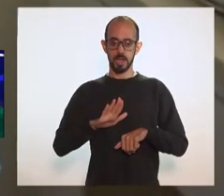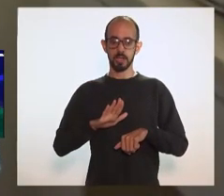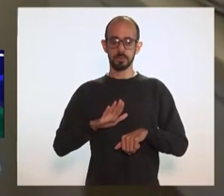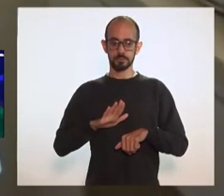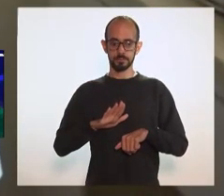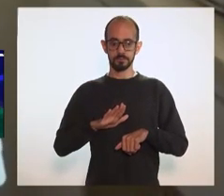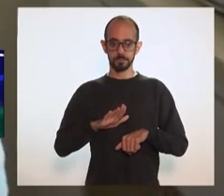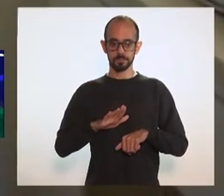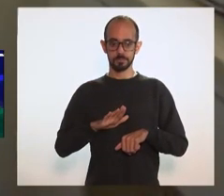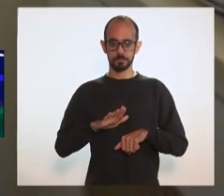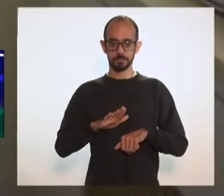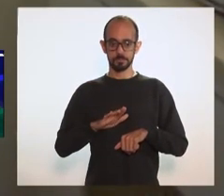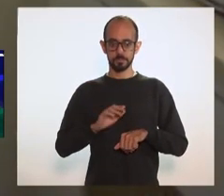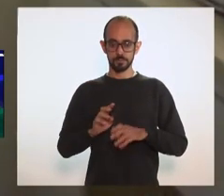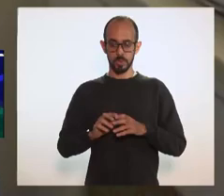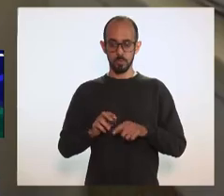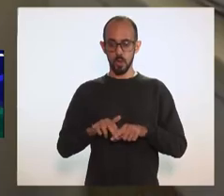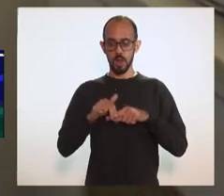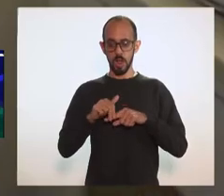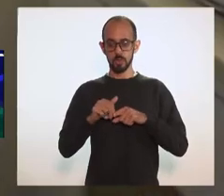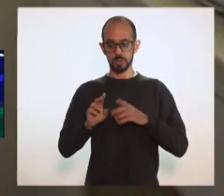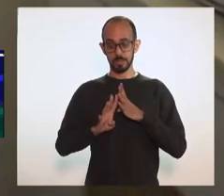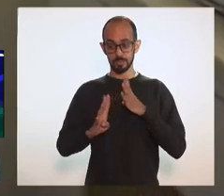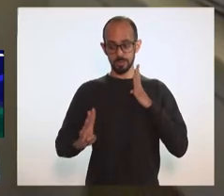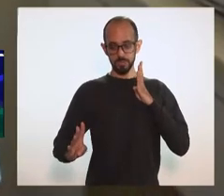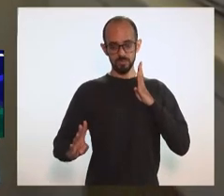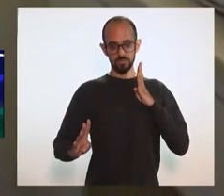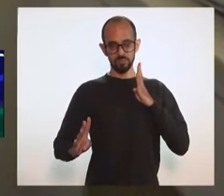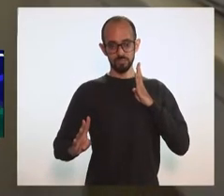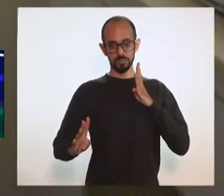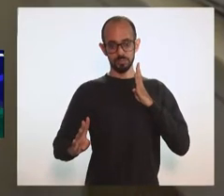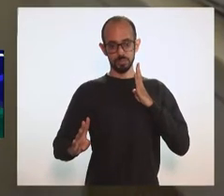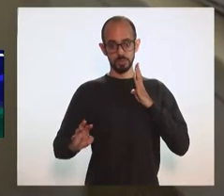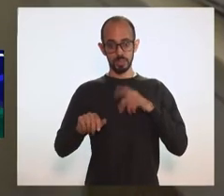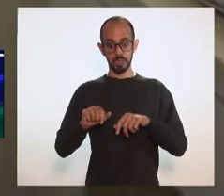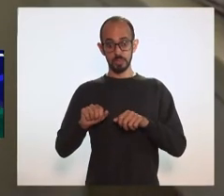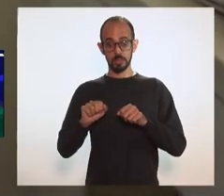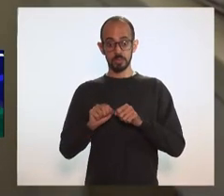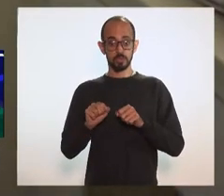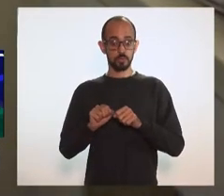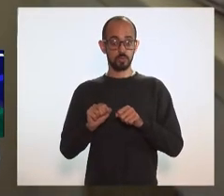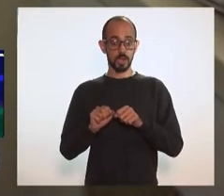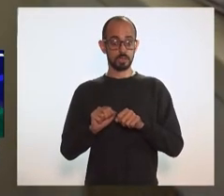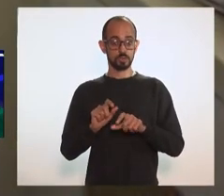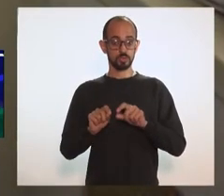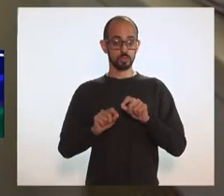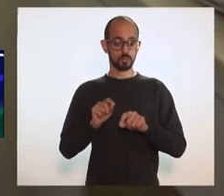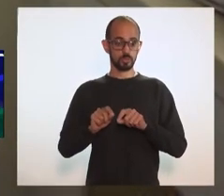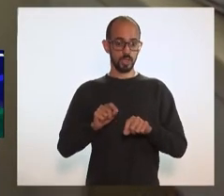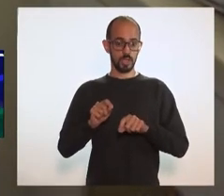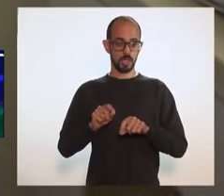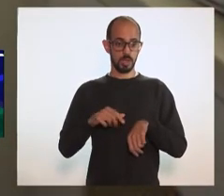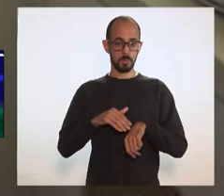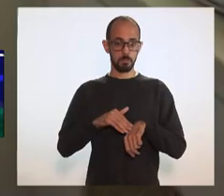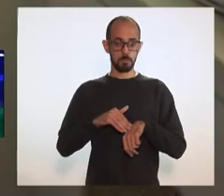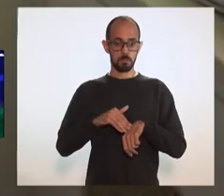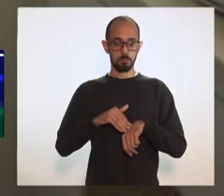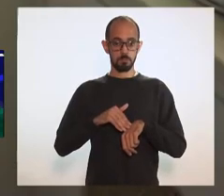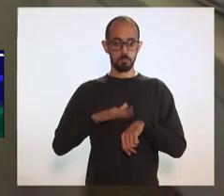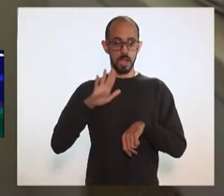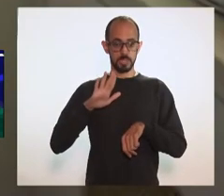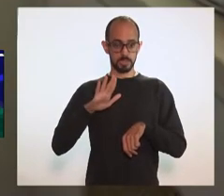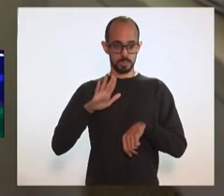que ficam na fila, e também isso expressa um aumento